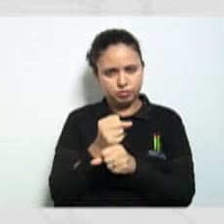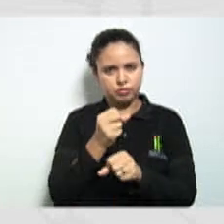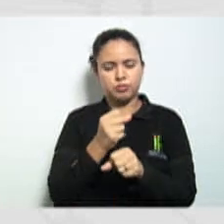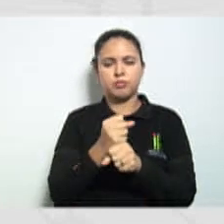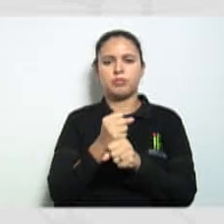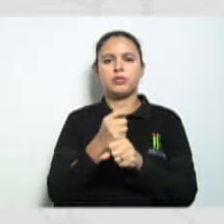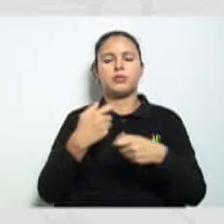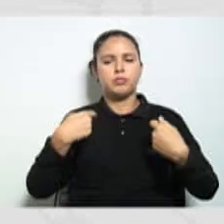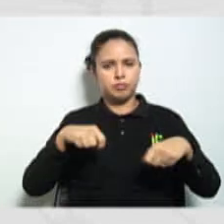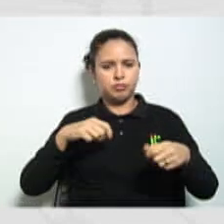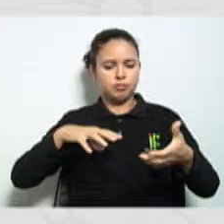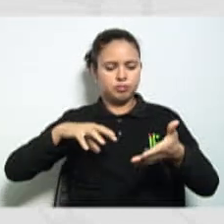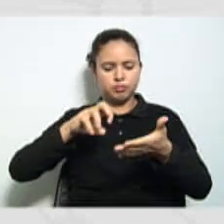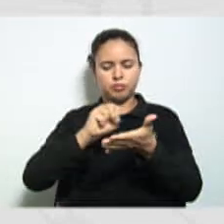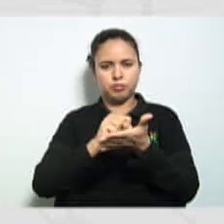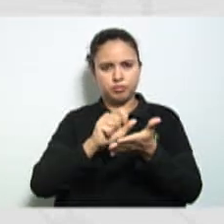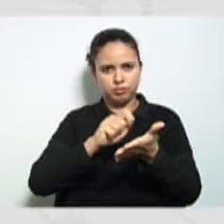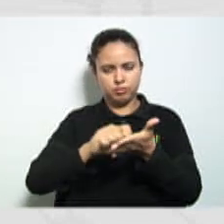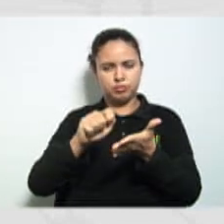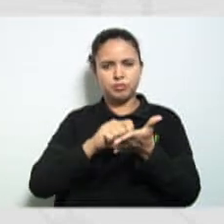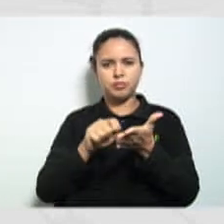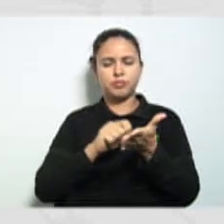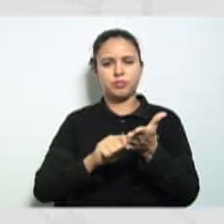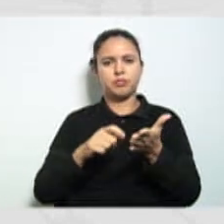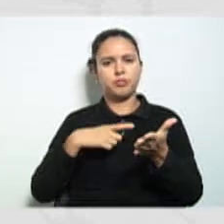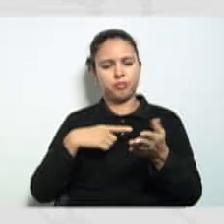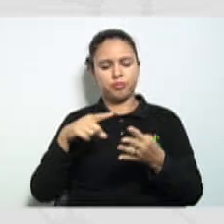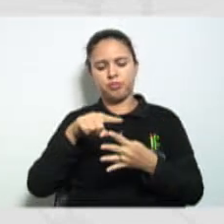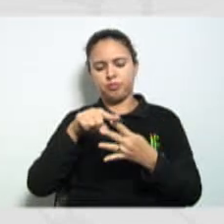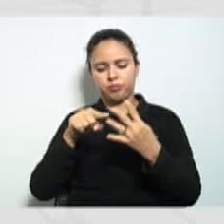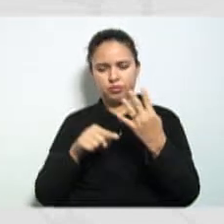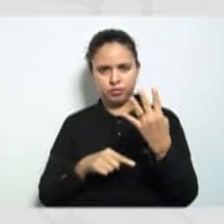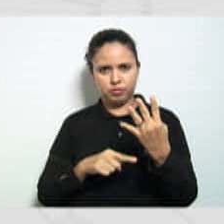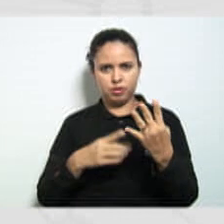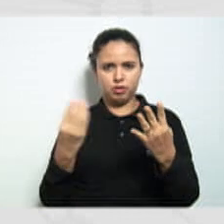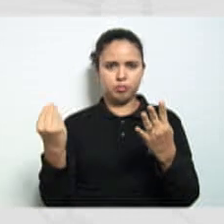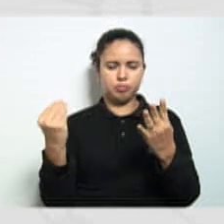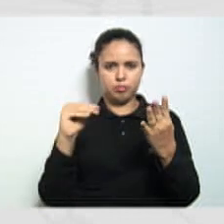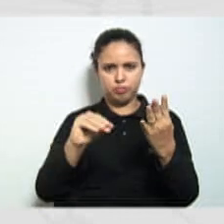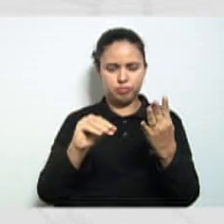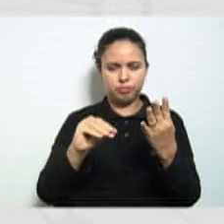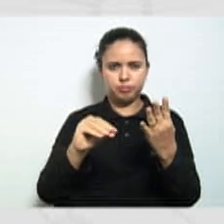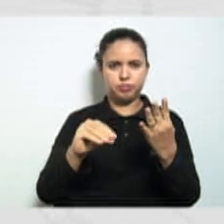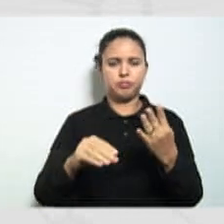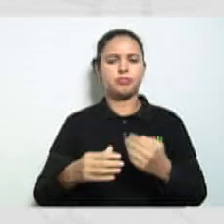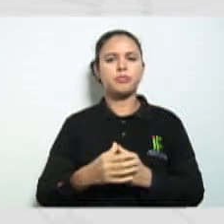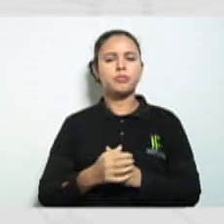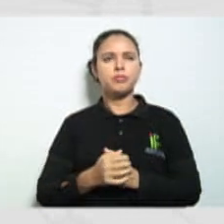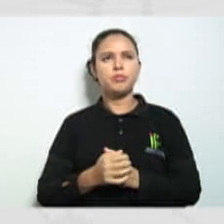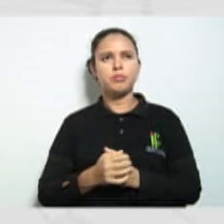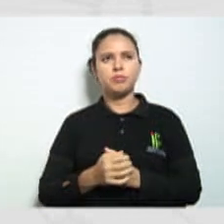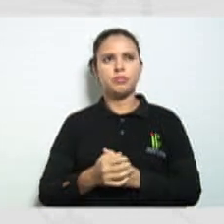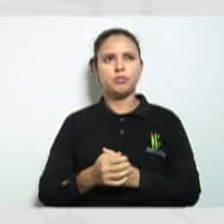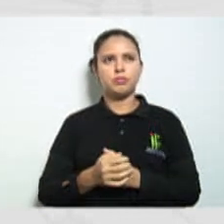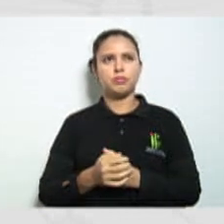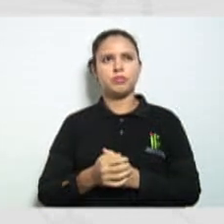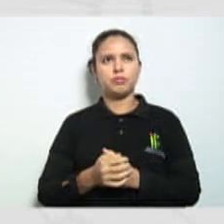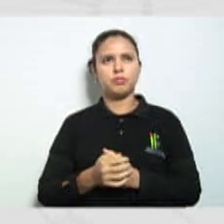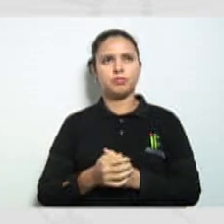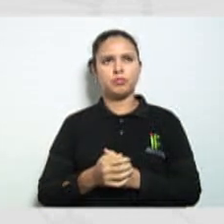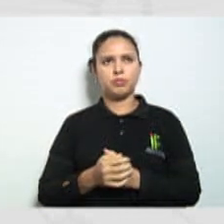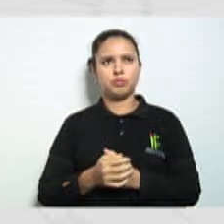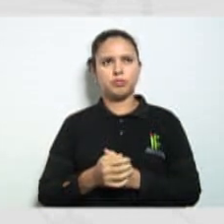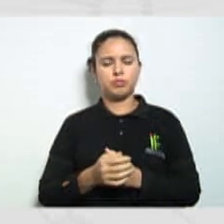qualquer fato contábil, existem 4 fórmulas de lançamento. A saber, lançamento de